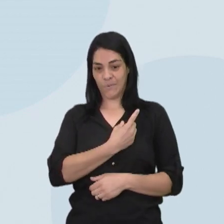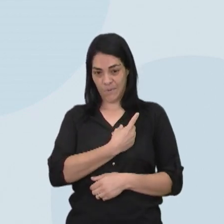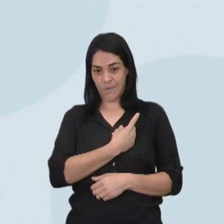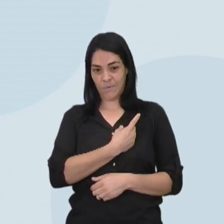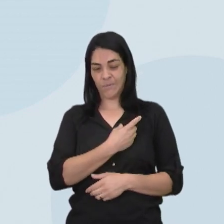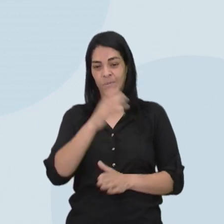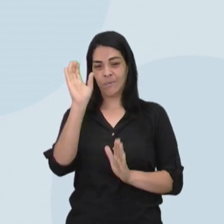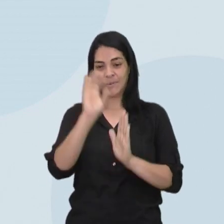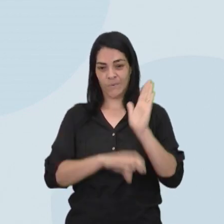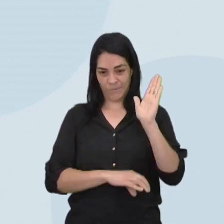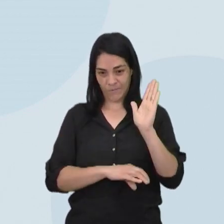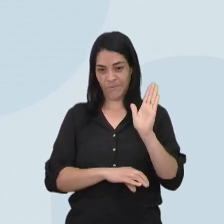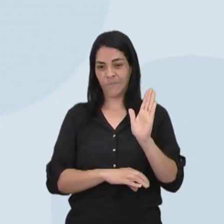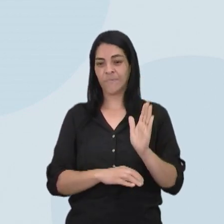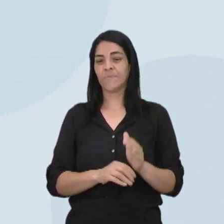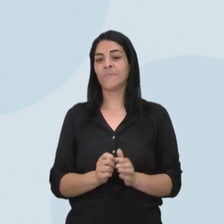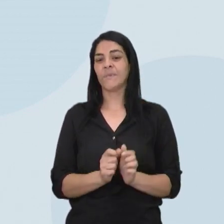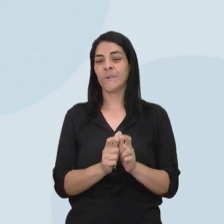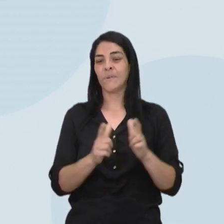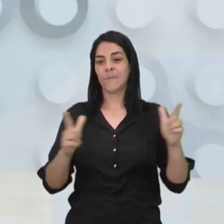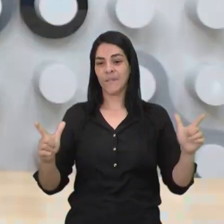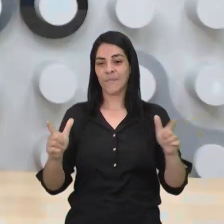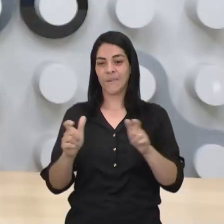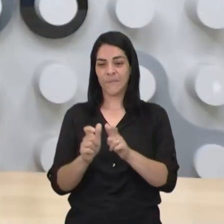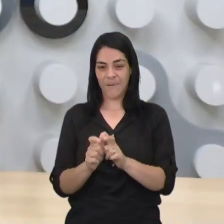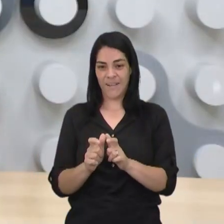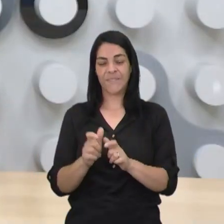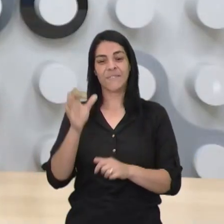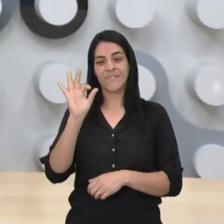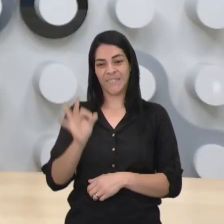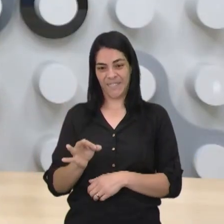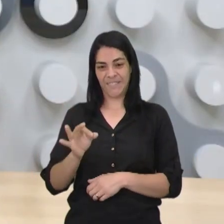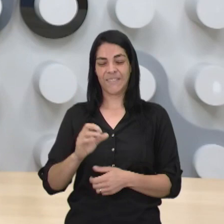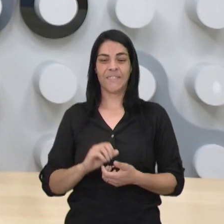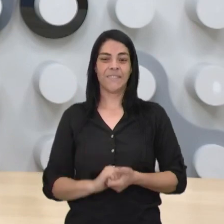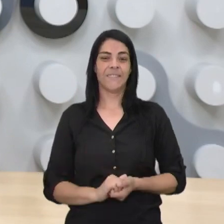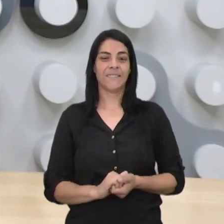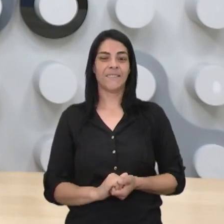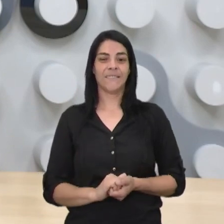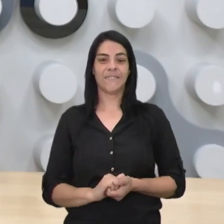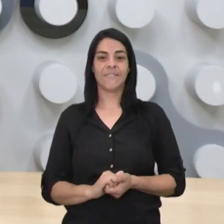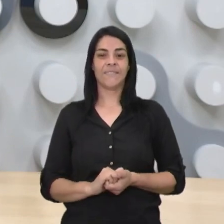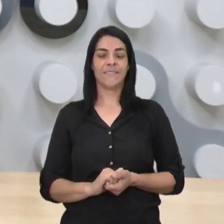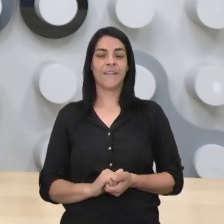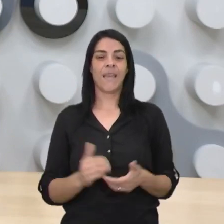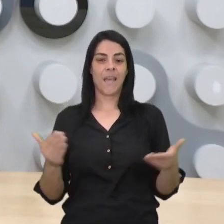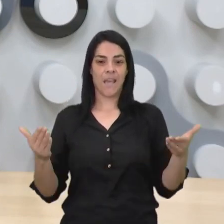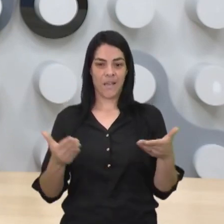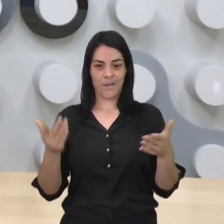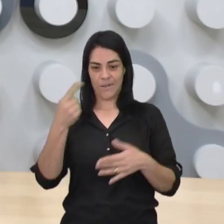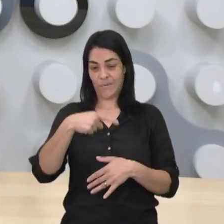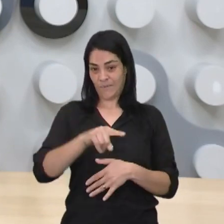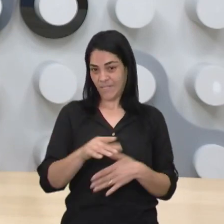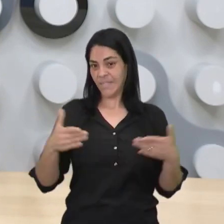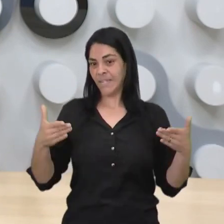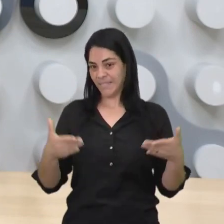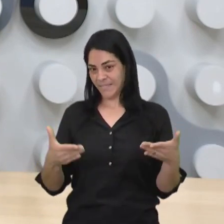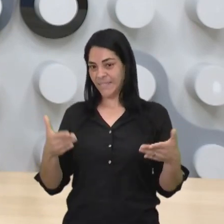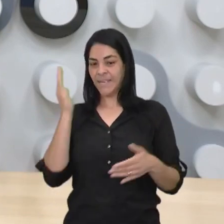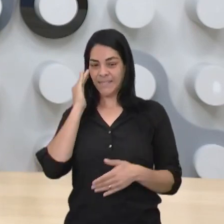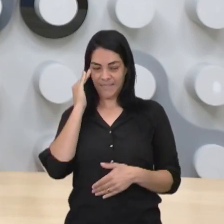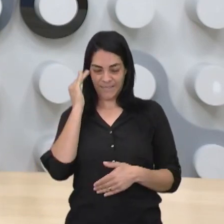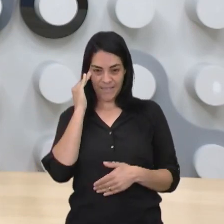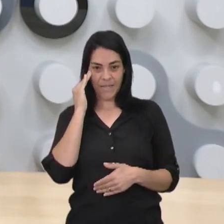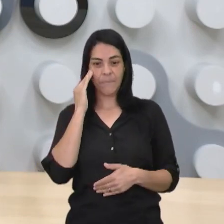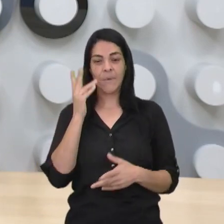curricular aí, do micro ao macro, tá certo? Bom, então, agora que vocês já se situaram aí,